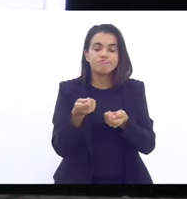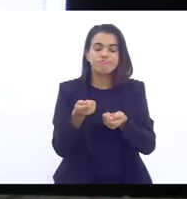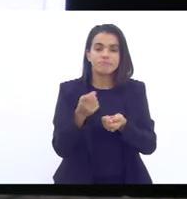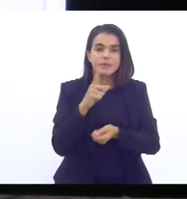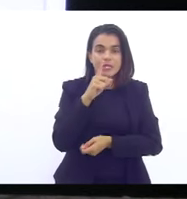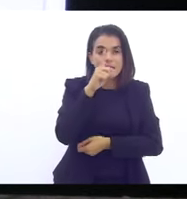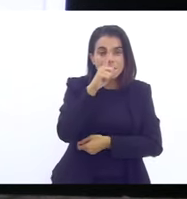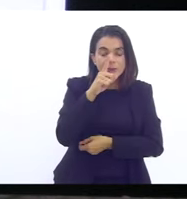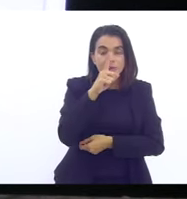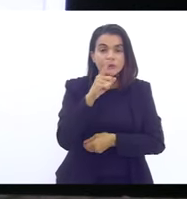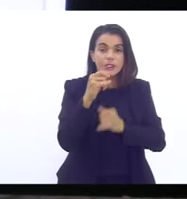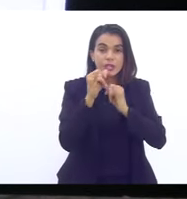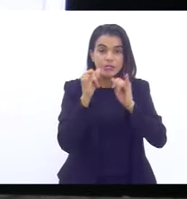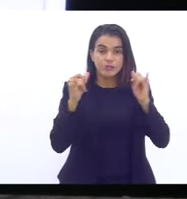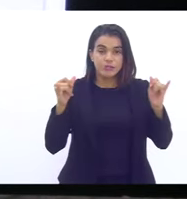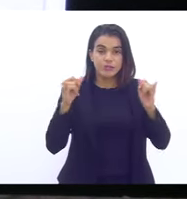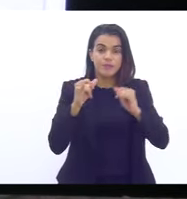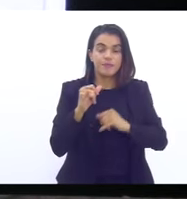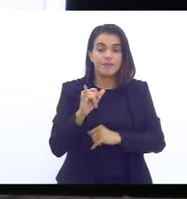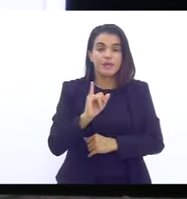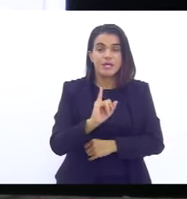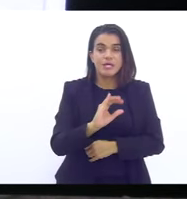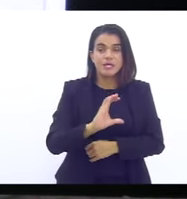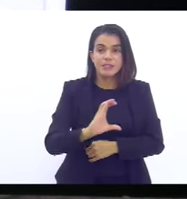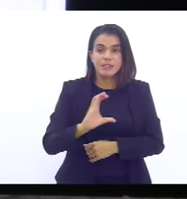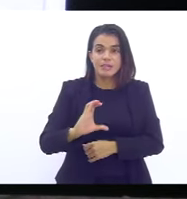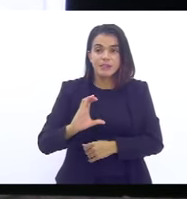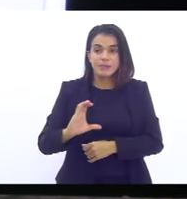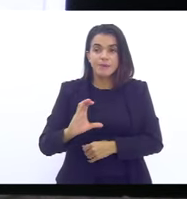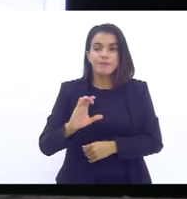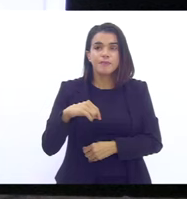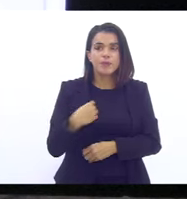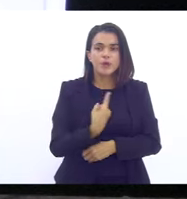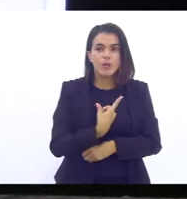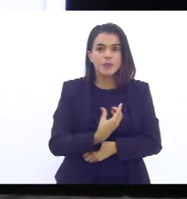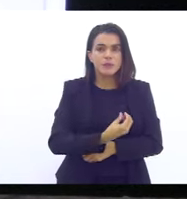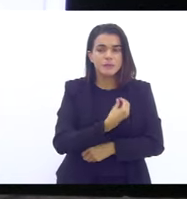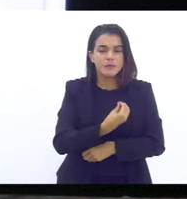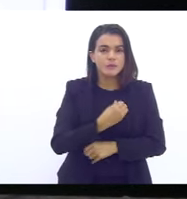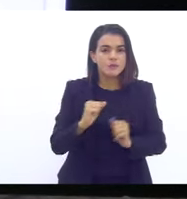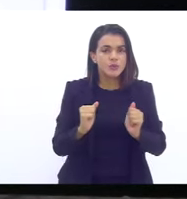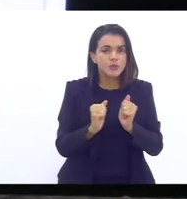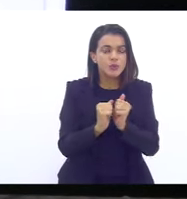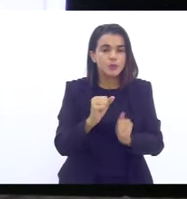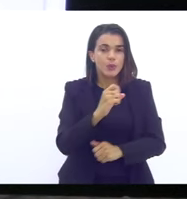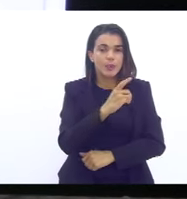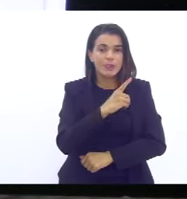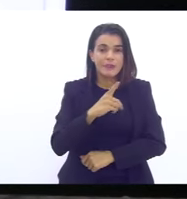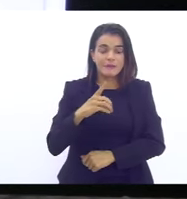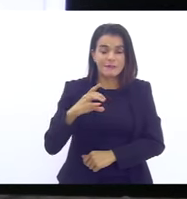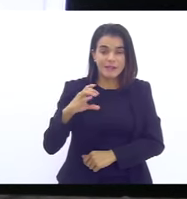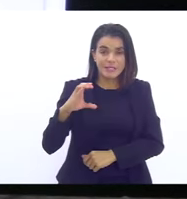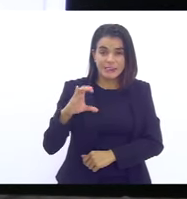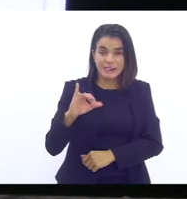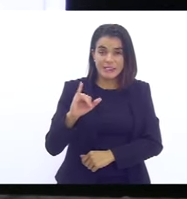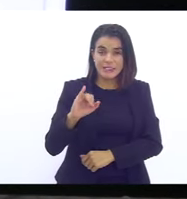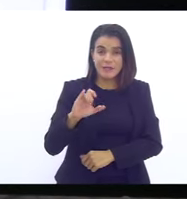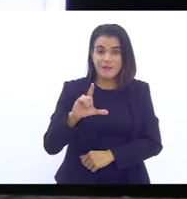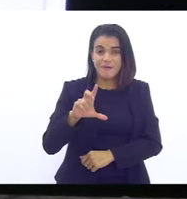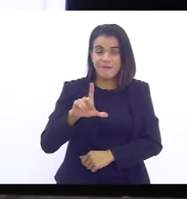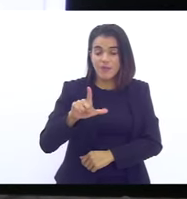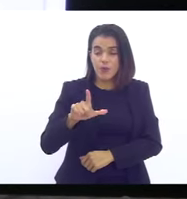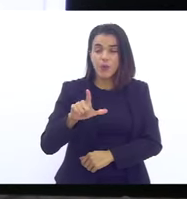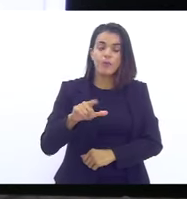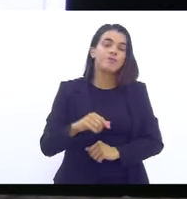estamos implantando esse centro lá no CICC, nós estamos participando, junto com a Defesa Civil, dos simulados, né, que